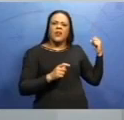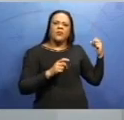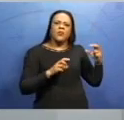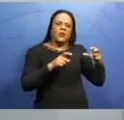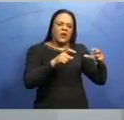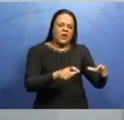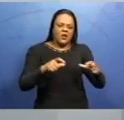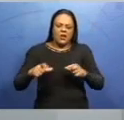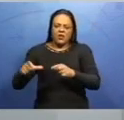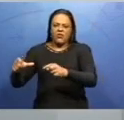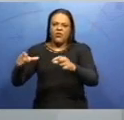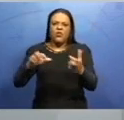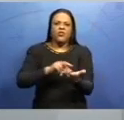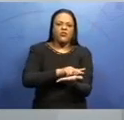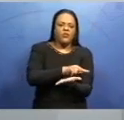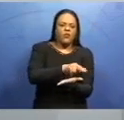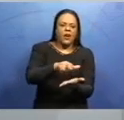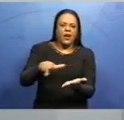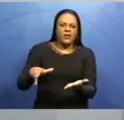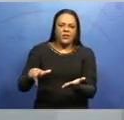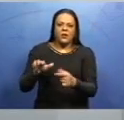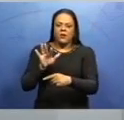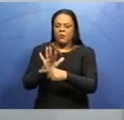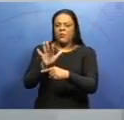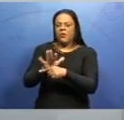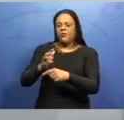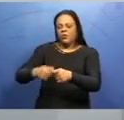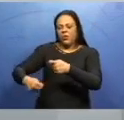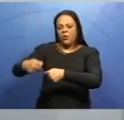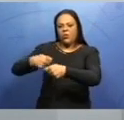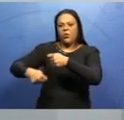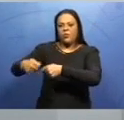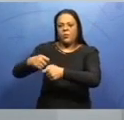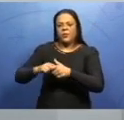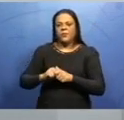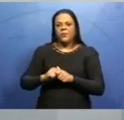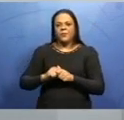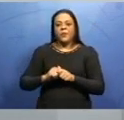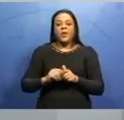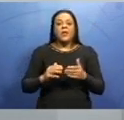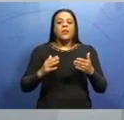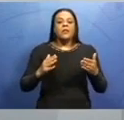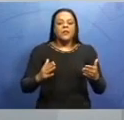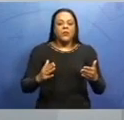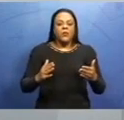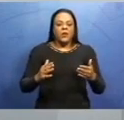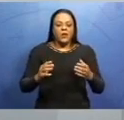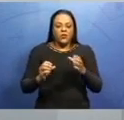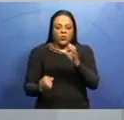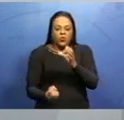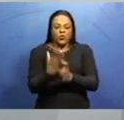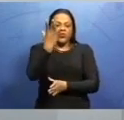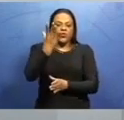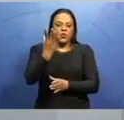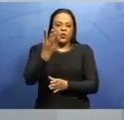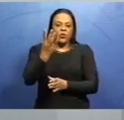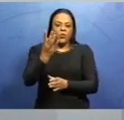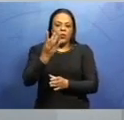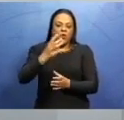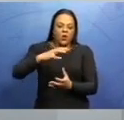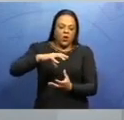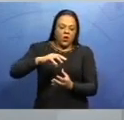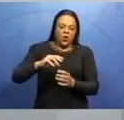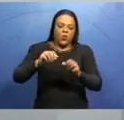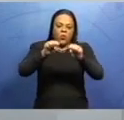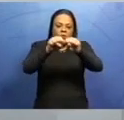criando problemas para o comércio. Por isso foi desenvolvido o Sistema Internacional de Unidades, o